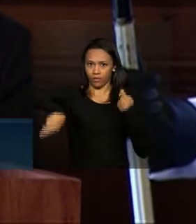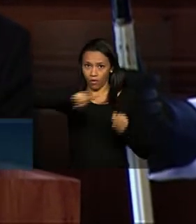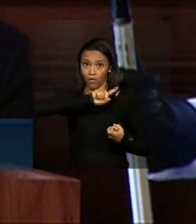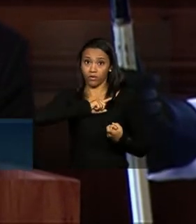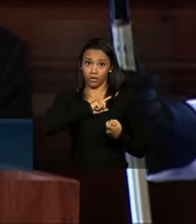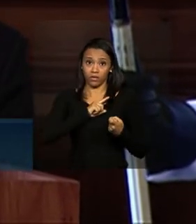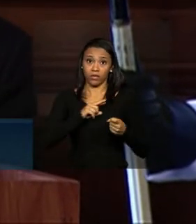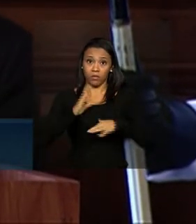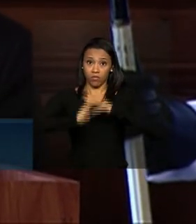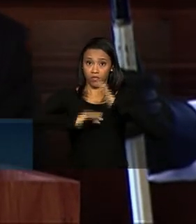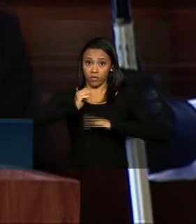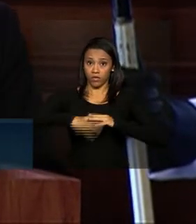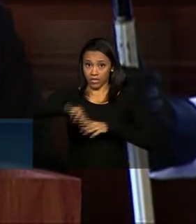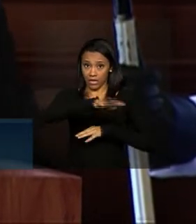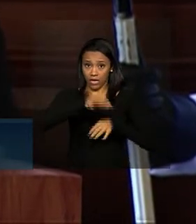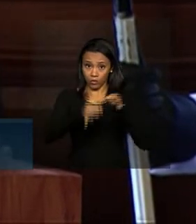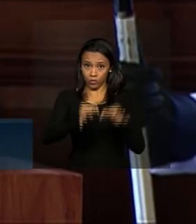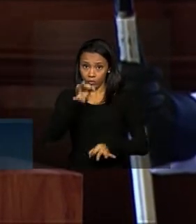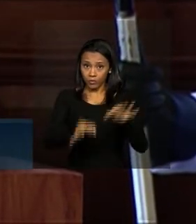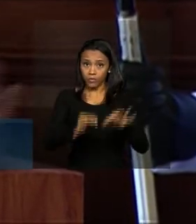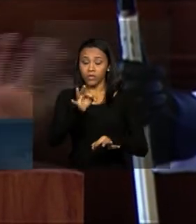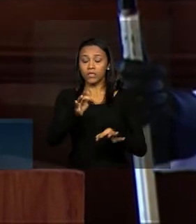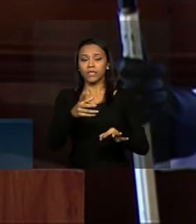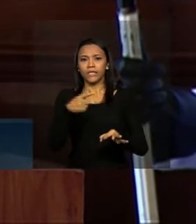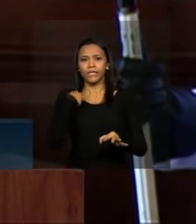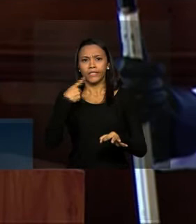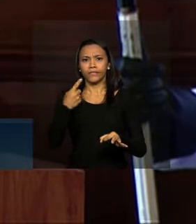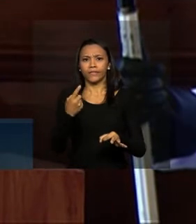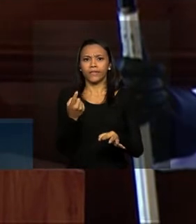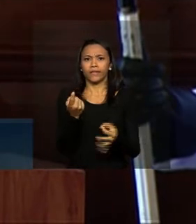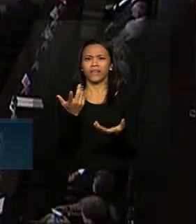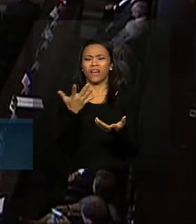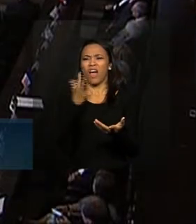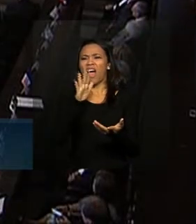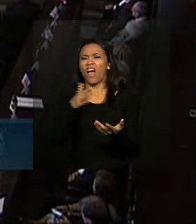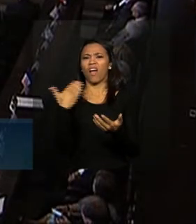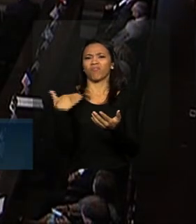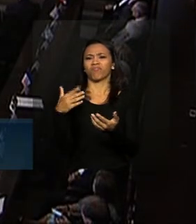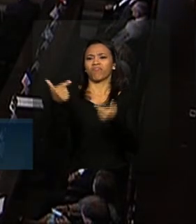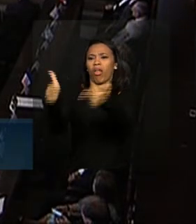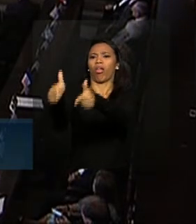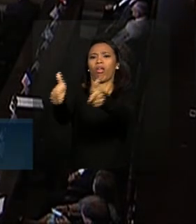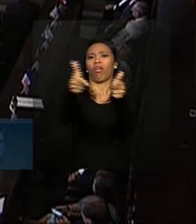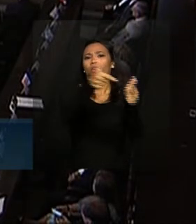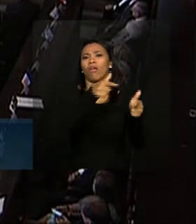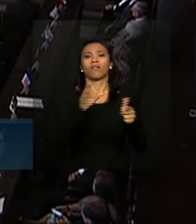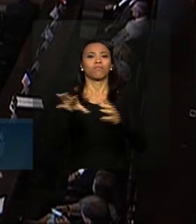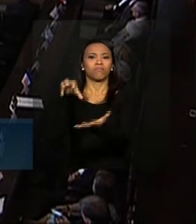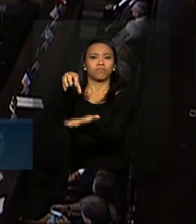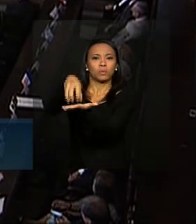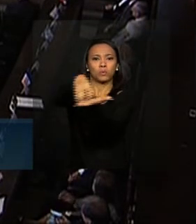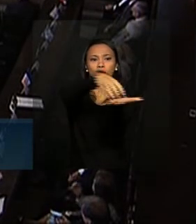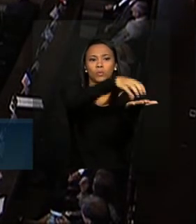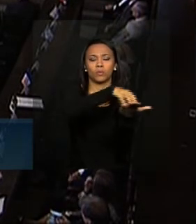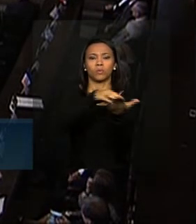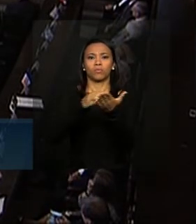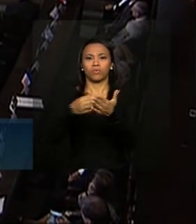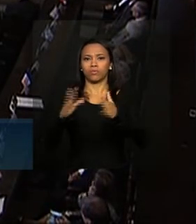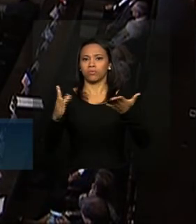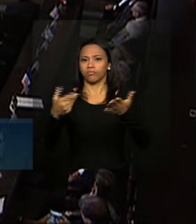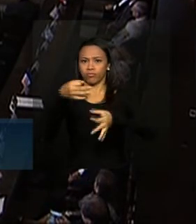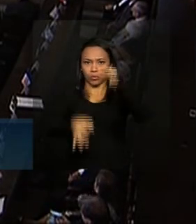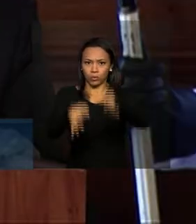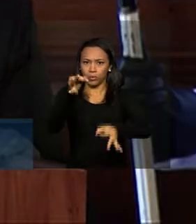da área jurídica, com a banalização das nossas instituições. Eu tenho dito com muita frequência, né, que é